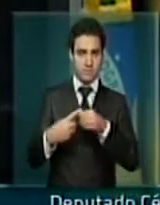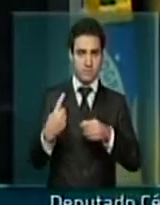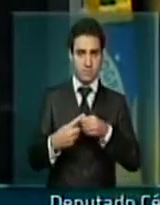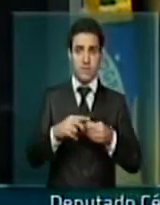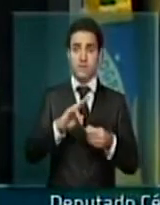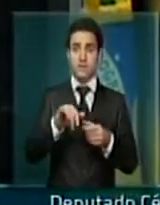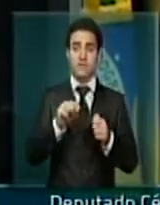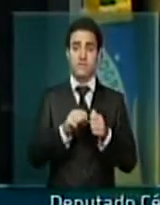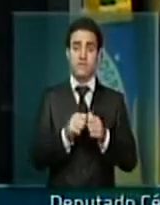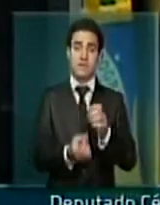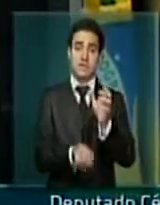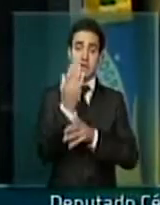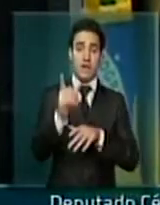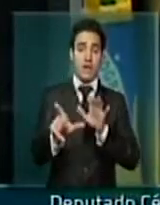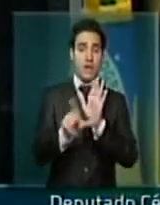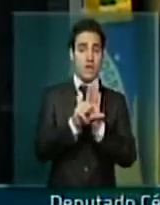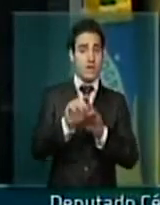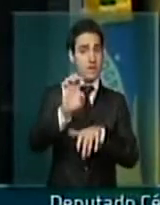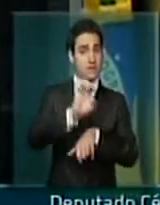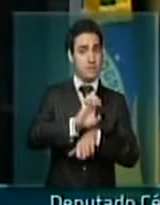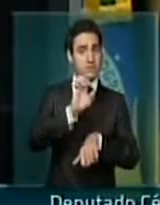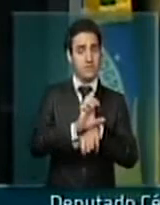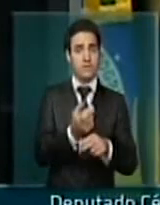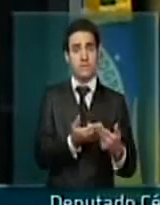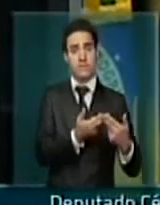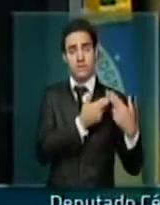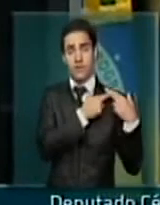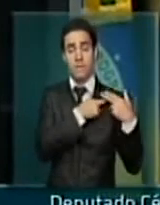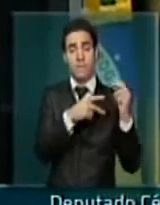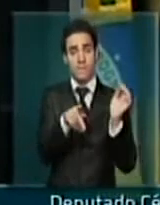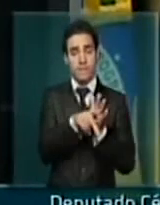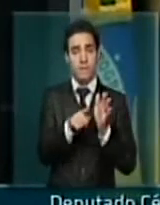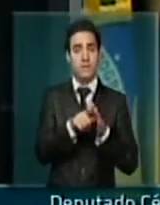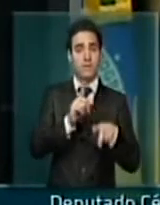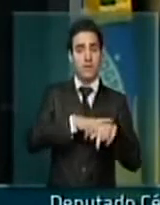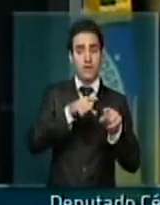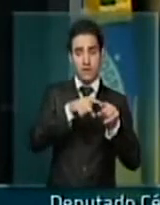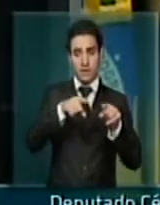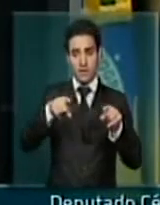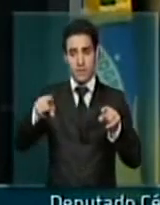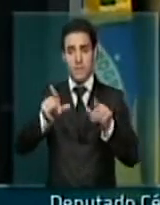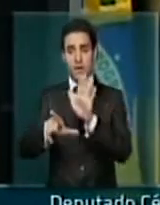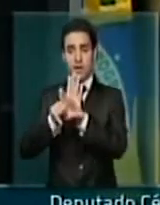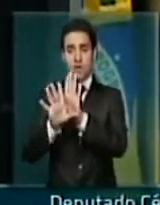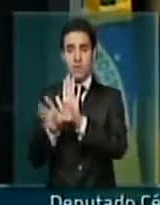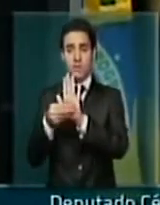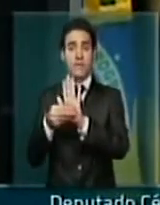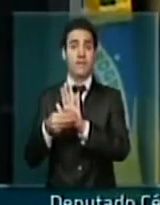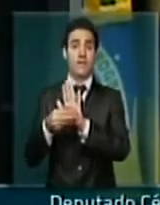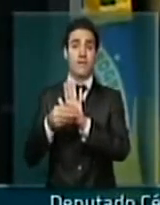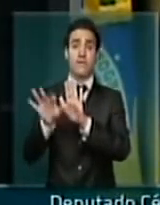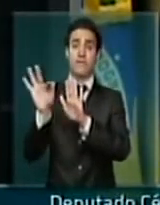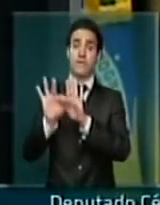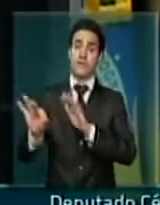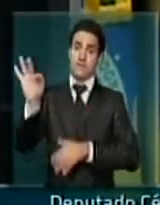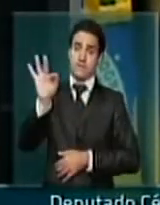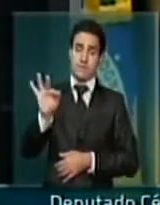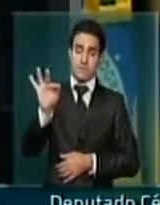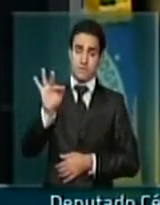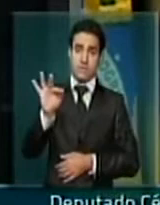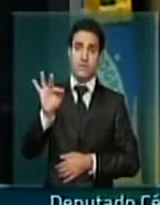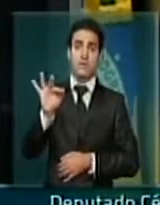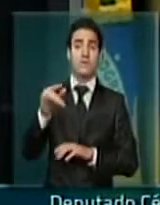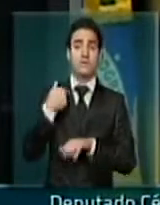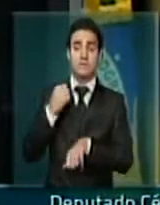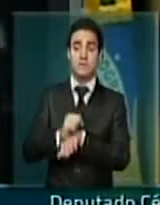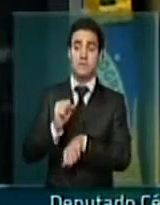far-se-ão por lei estadual, dentro de período determinado por lei complementar federal, e dependerão